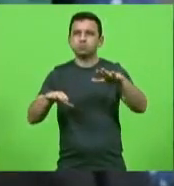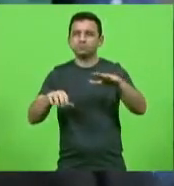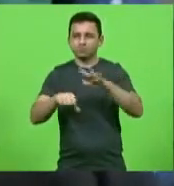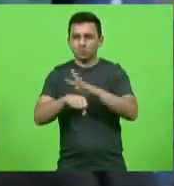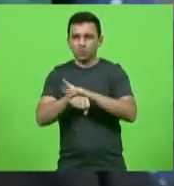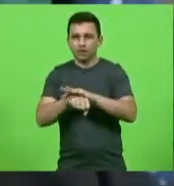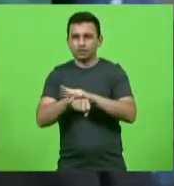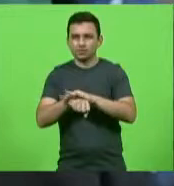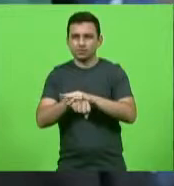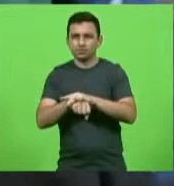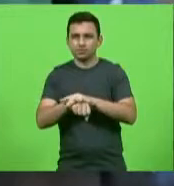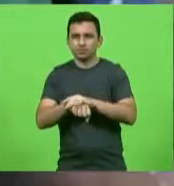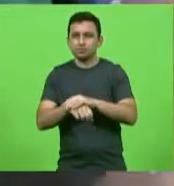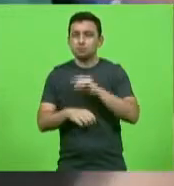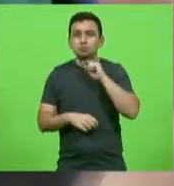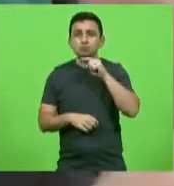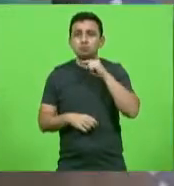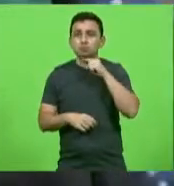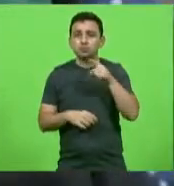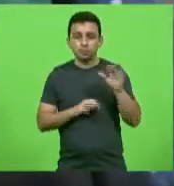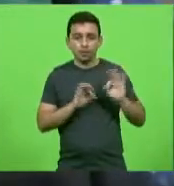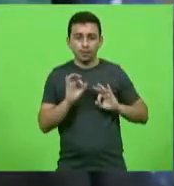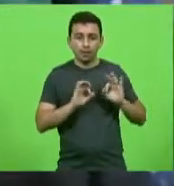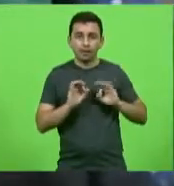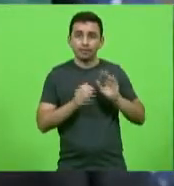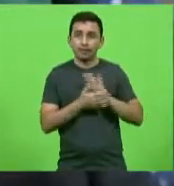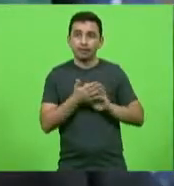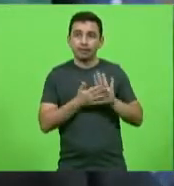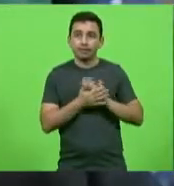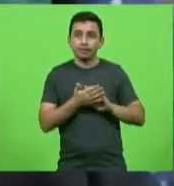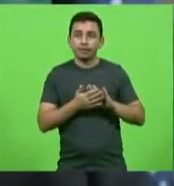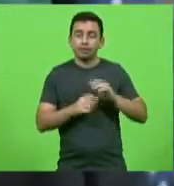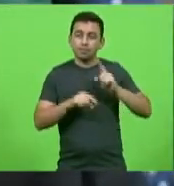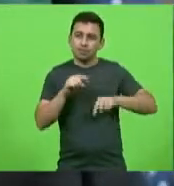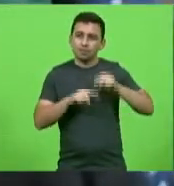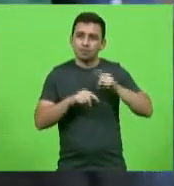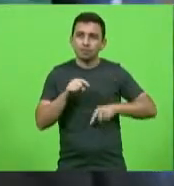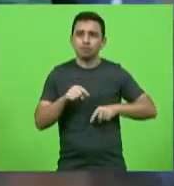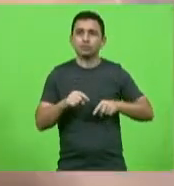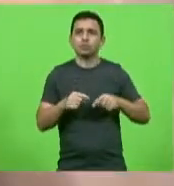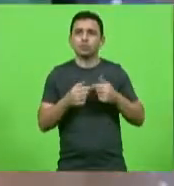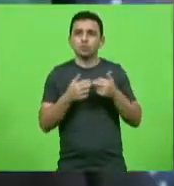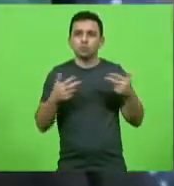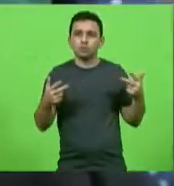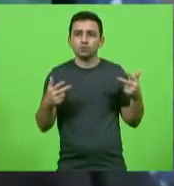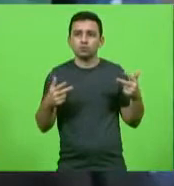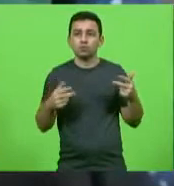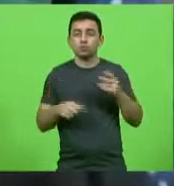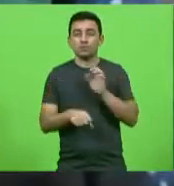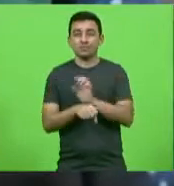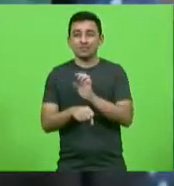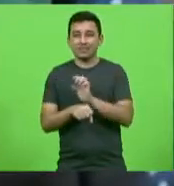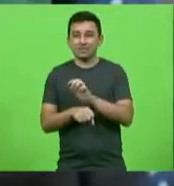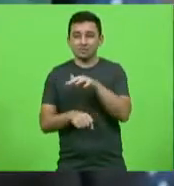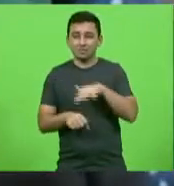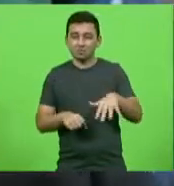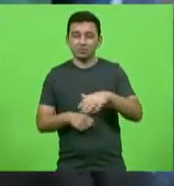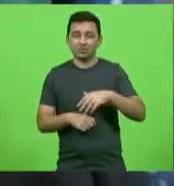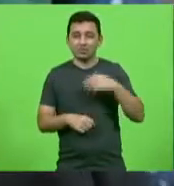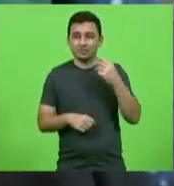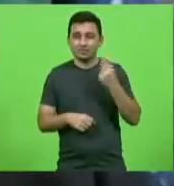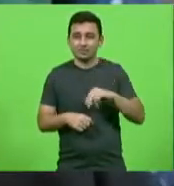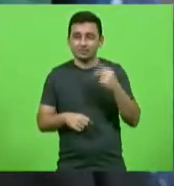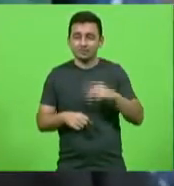tal que sequer permitiu um mínimo de preparação de estoques de insumos e equipamentos. Viu-se o Estado numa literal corrida